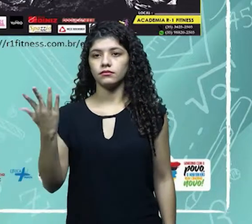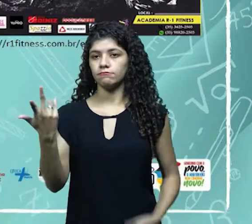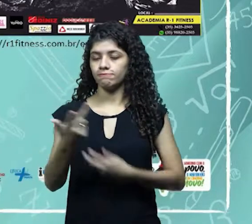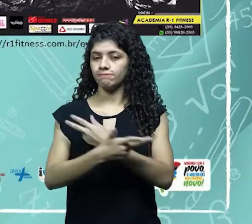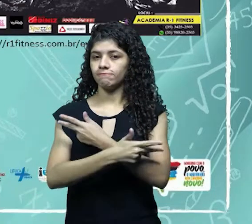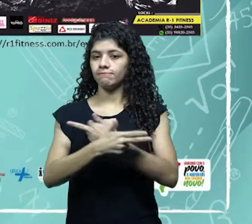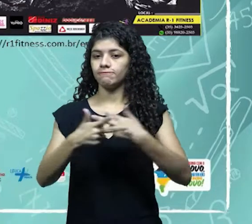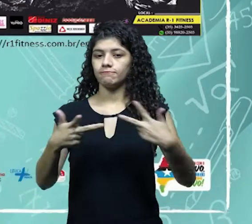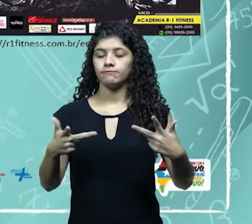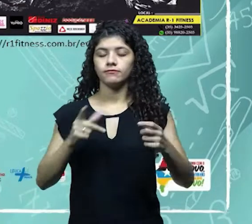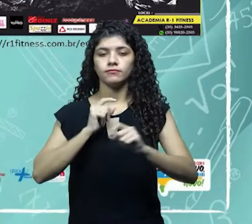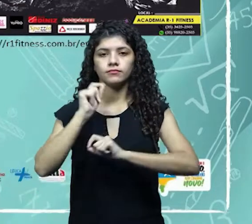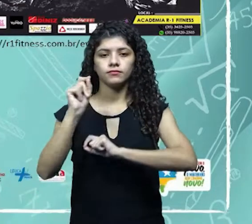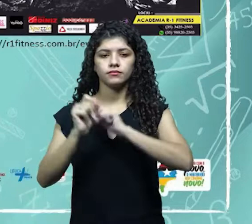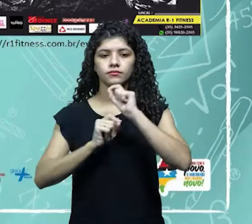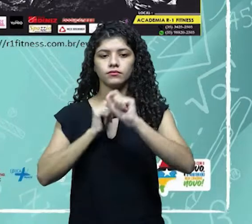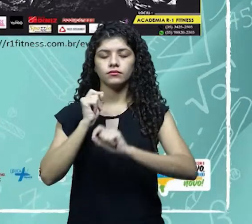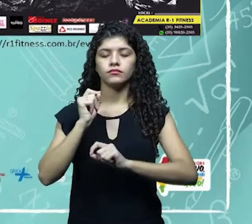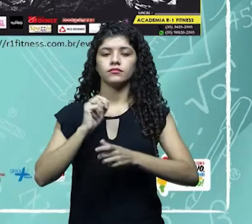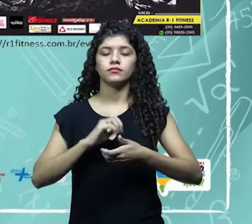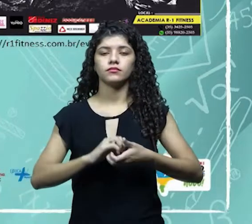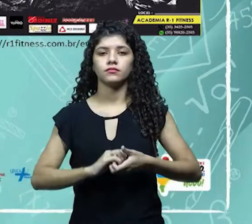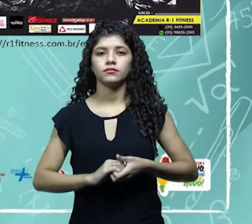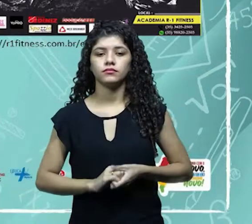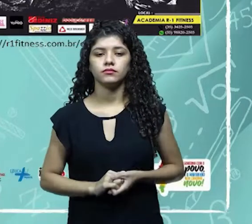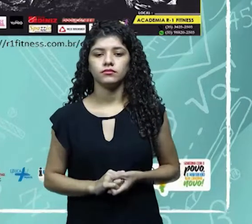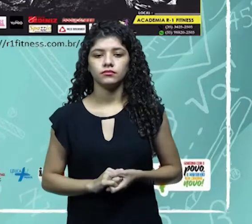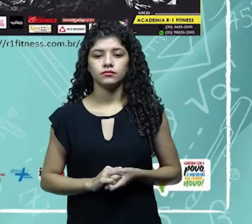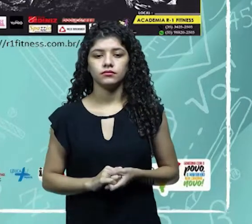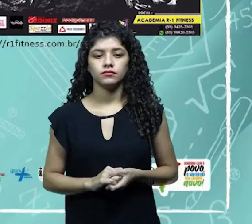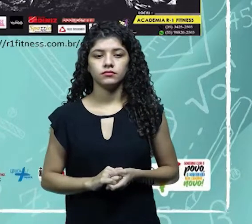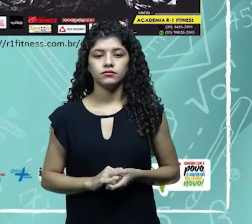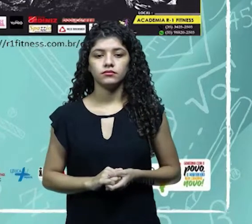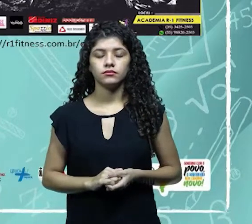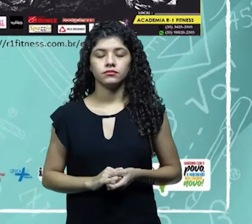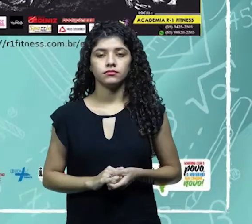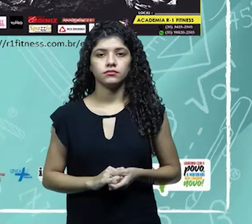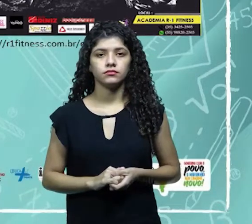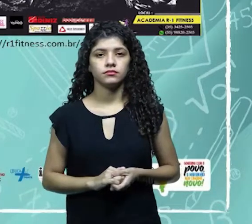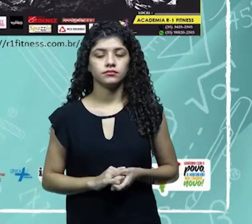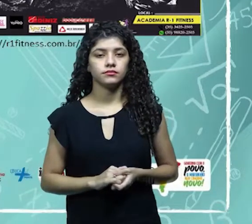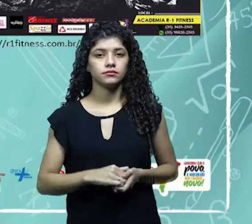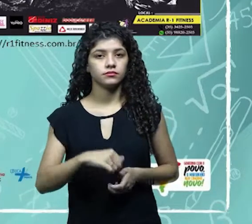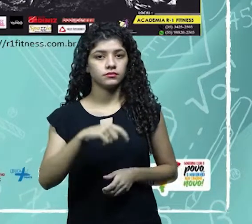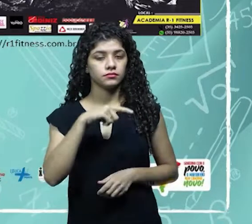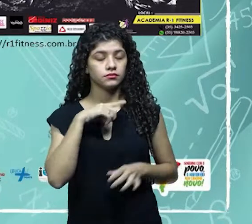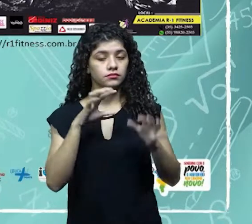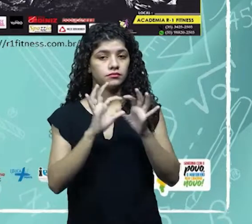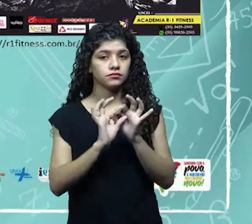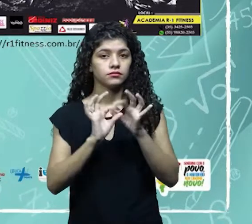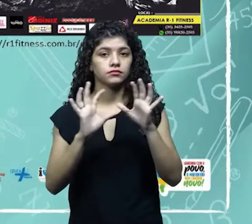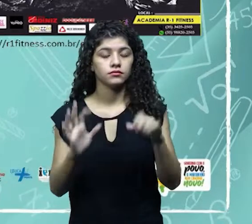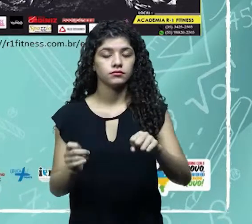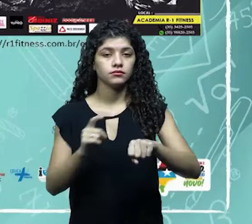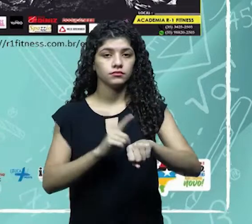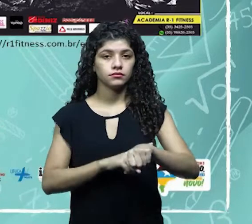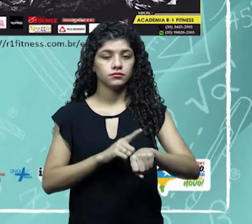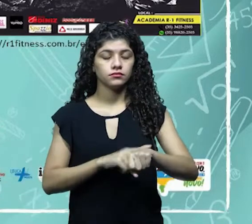né que acontece muito que é o campeonato que seria o campeonato